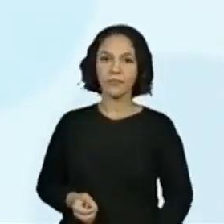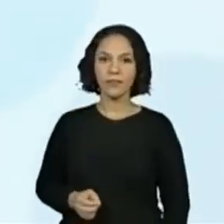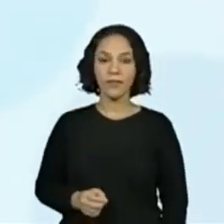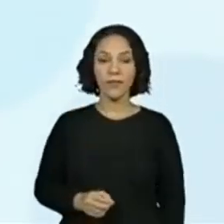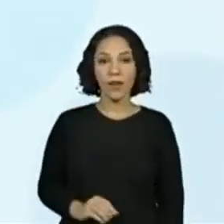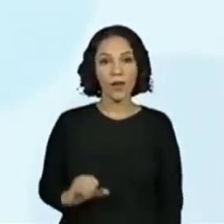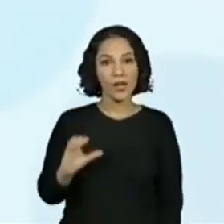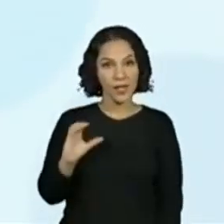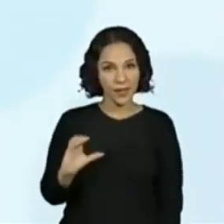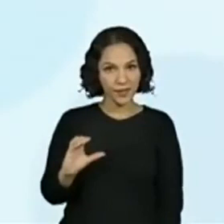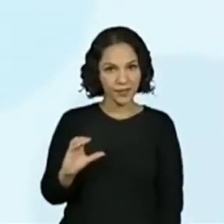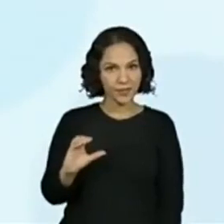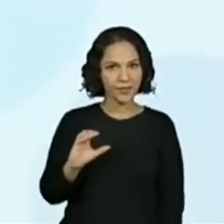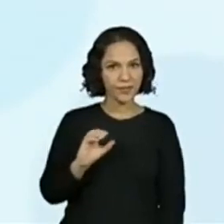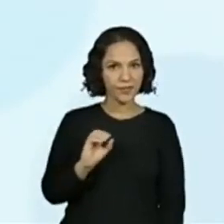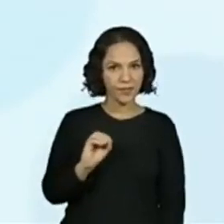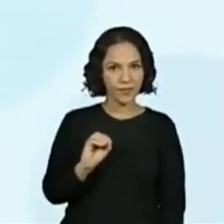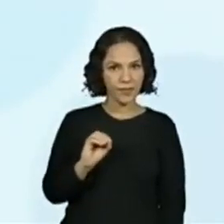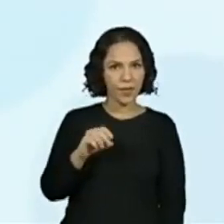Ver.